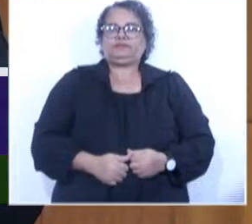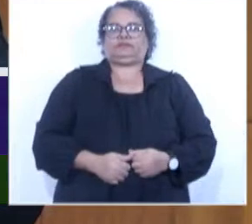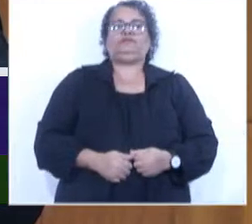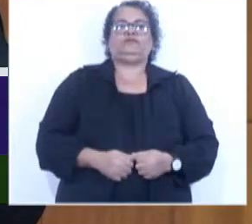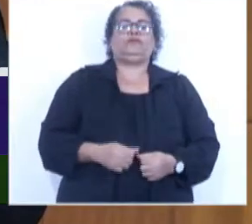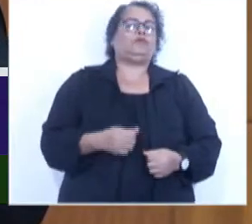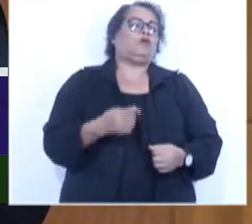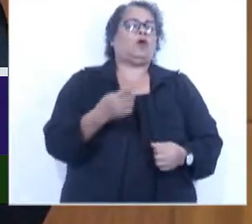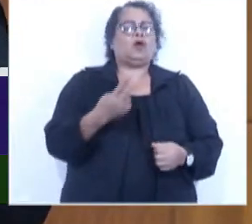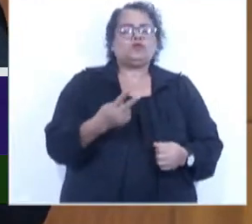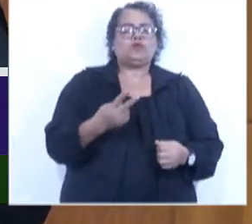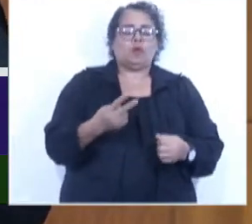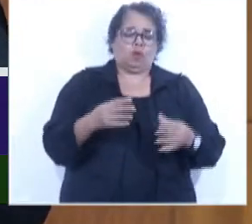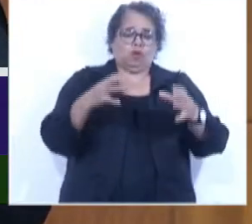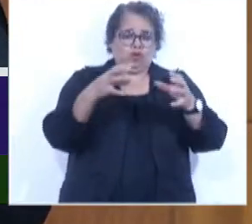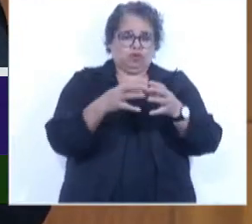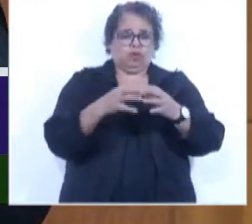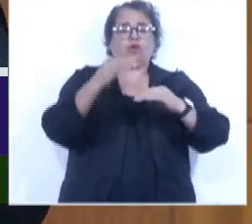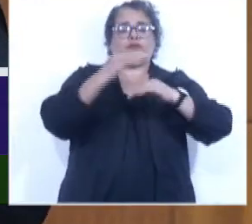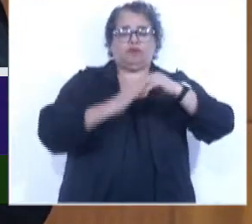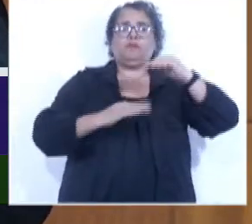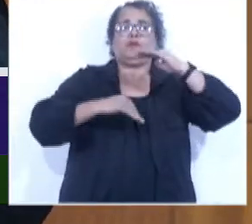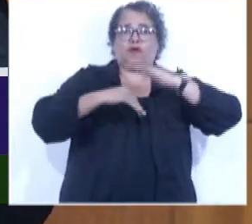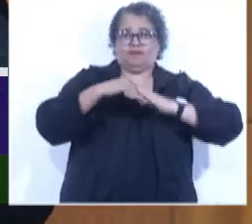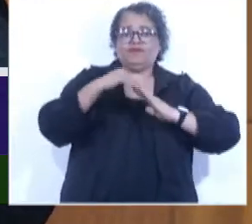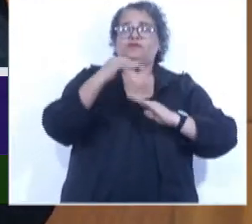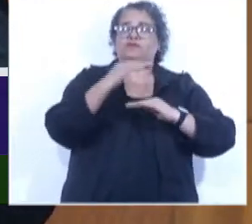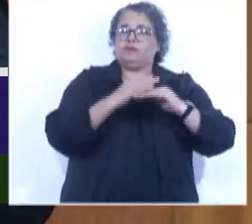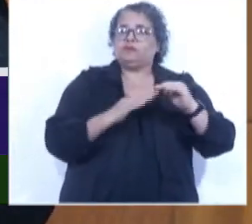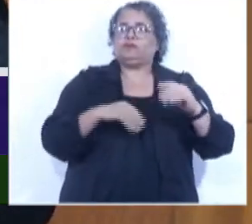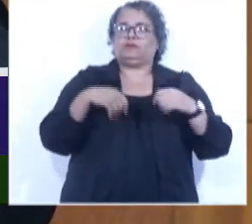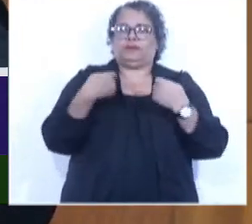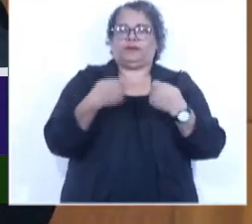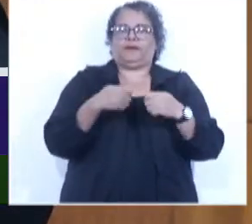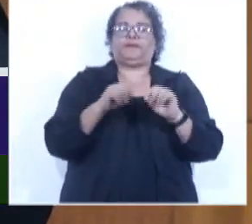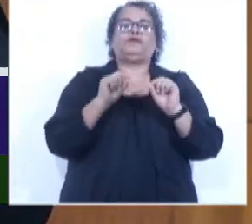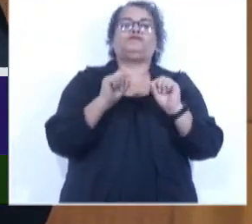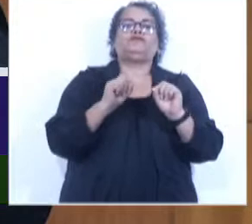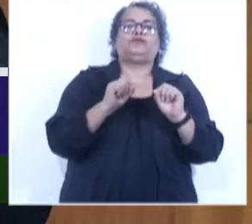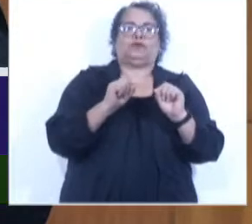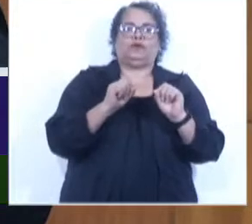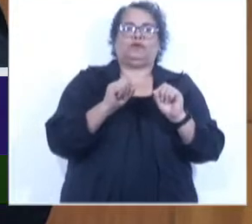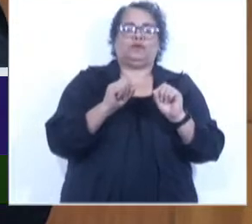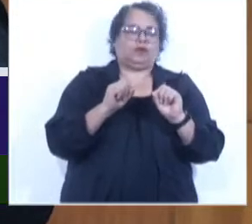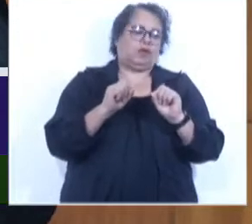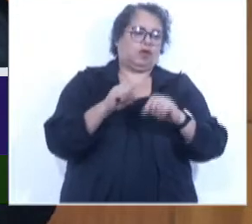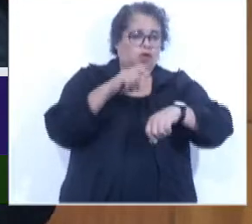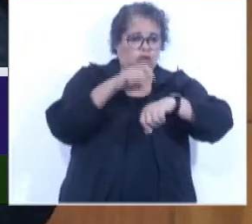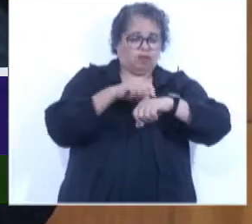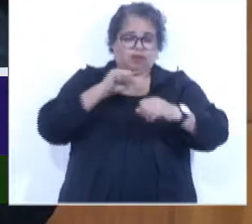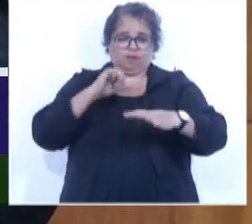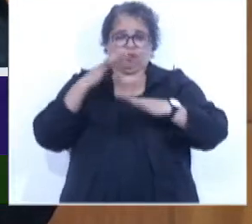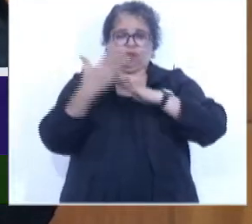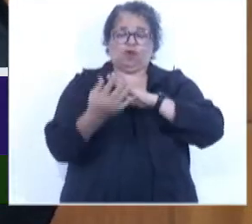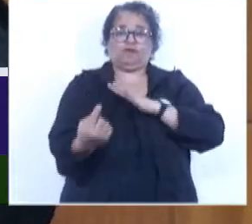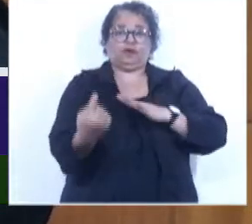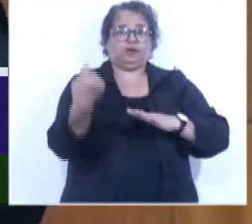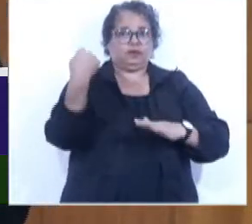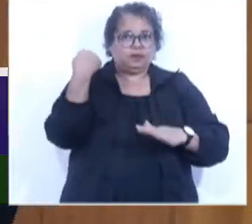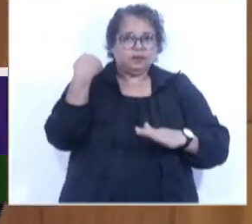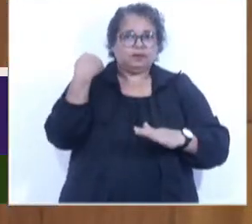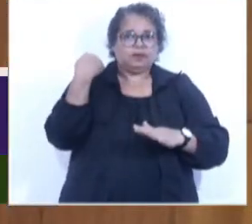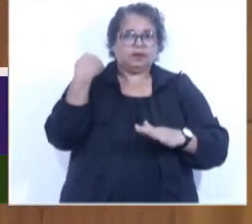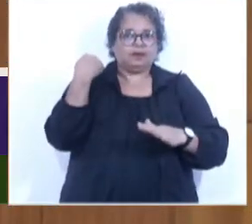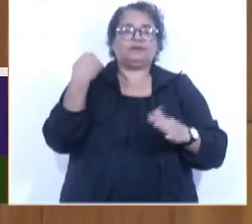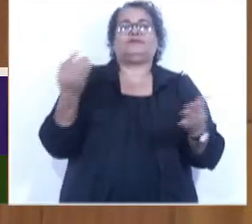duas categorias profissionais que foram decisivas são decisivas mas principalmente durante o período da covid e agora nós